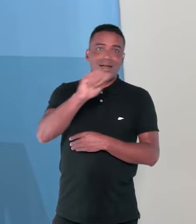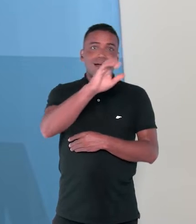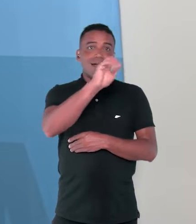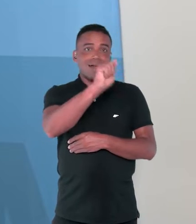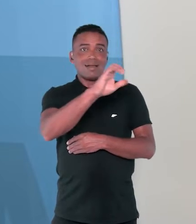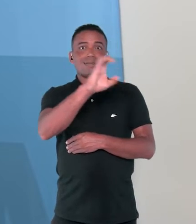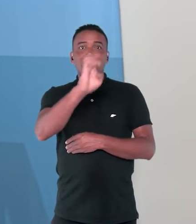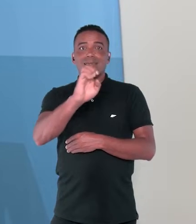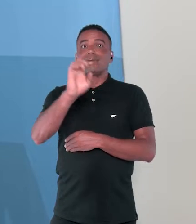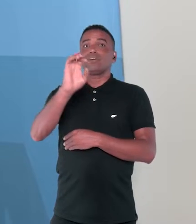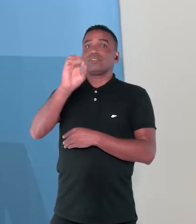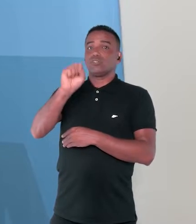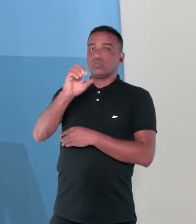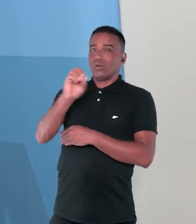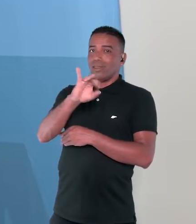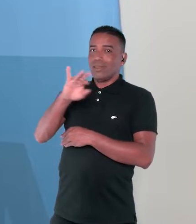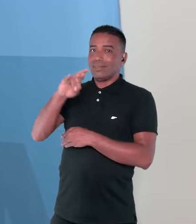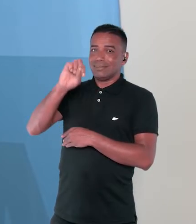aqui.